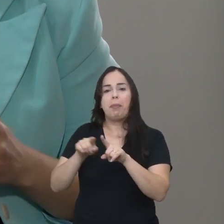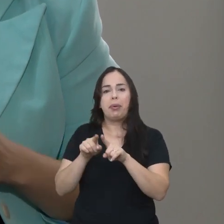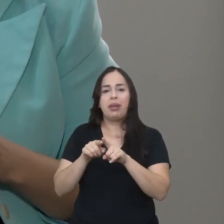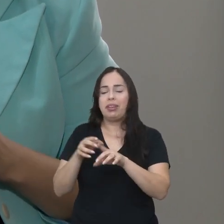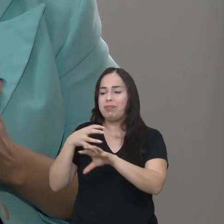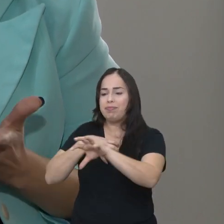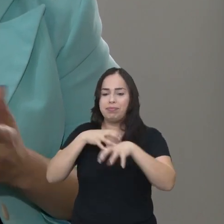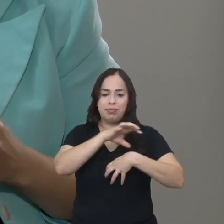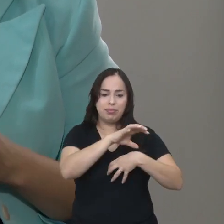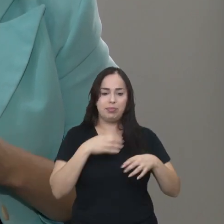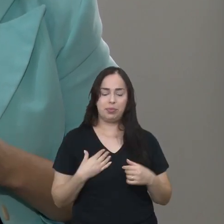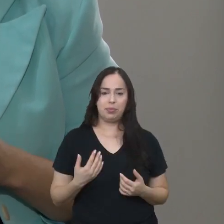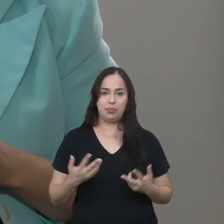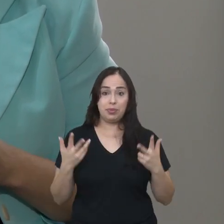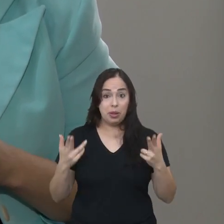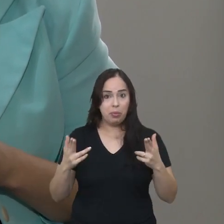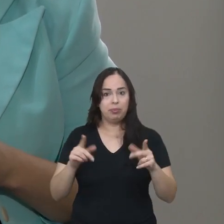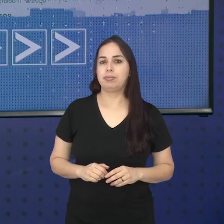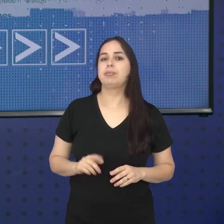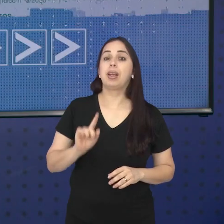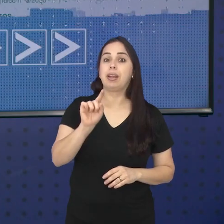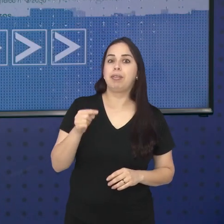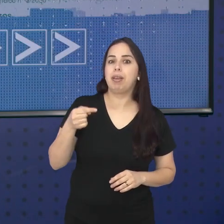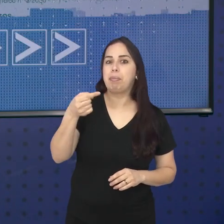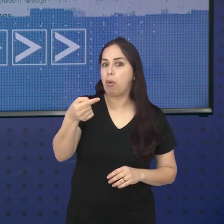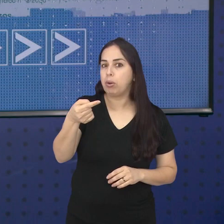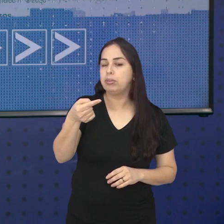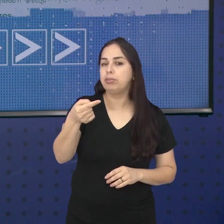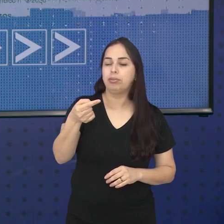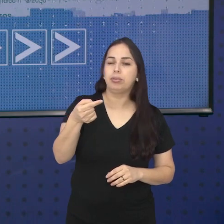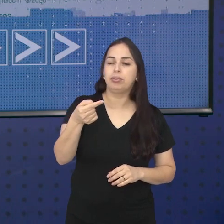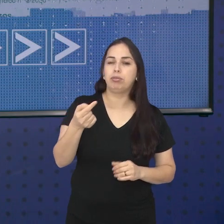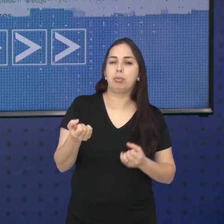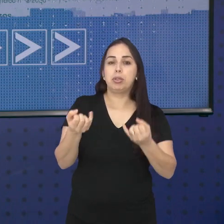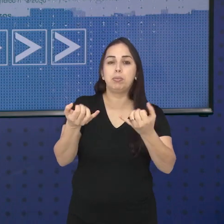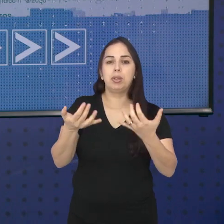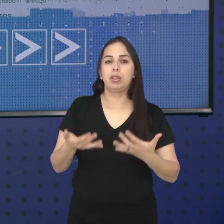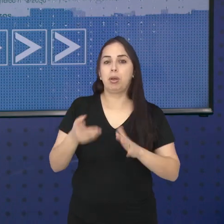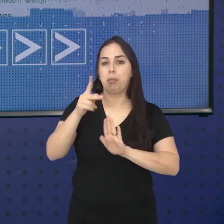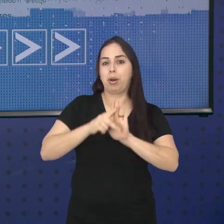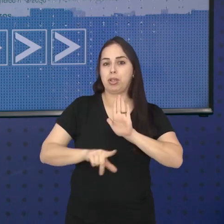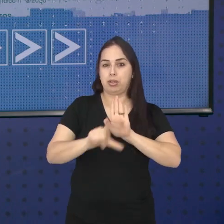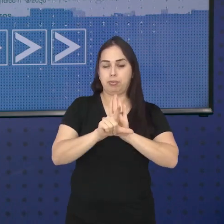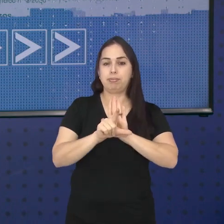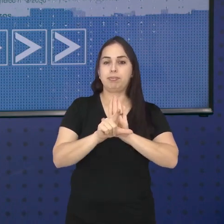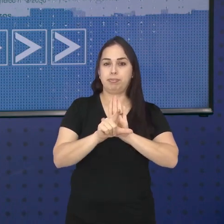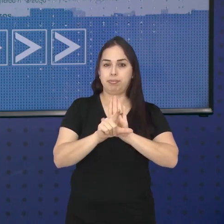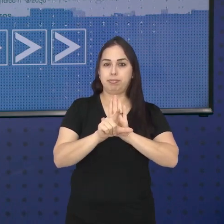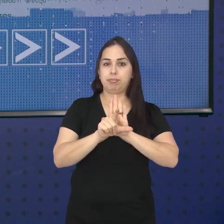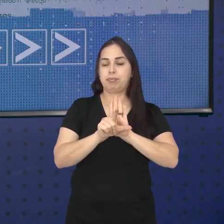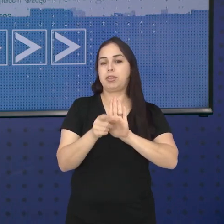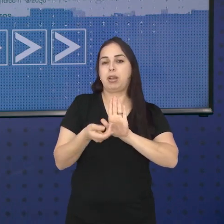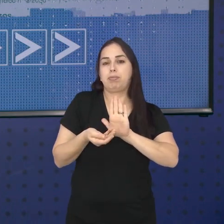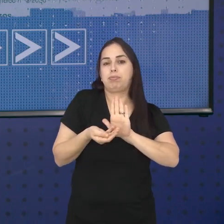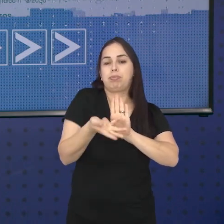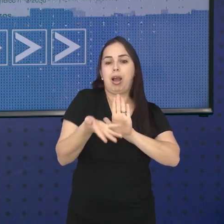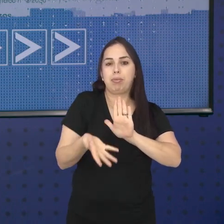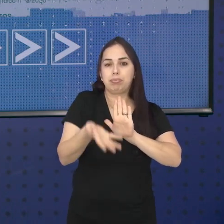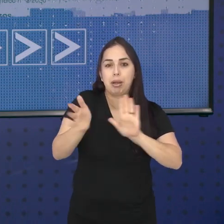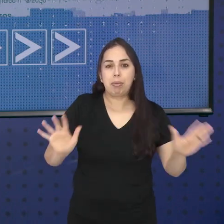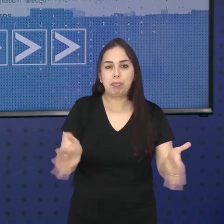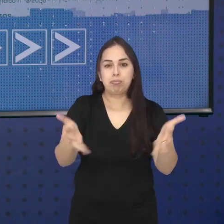passaram passaram pelo mesmo que eu e depois do nosso intervalo vamos falar sobre um projeto de lei que deve